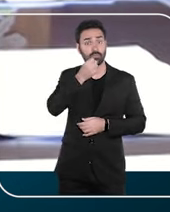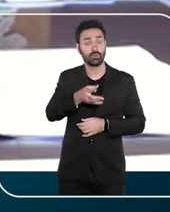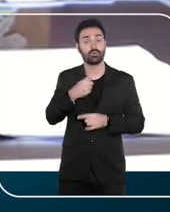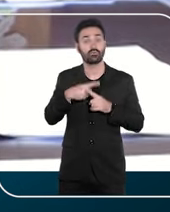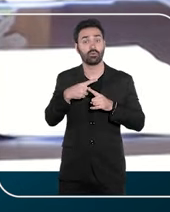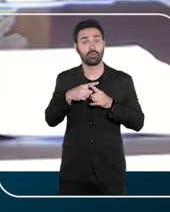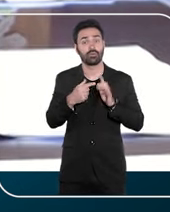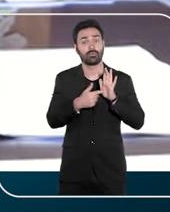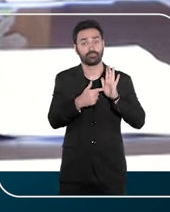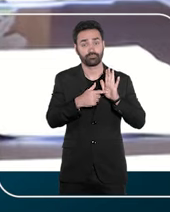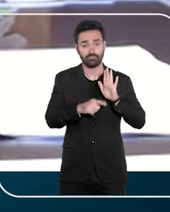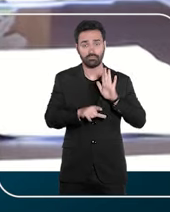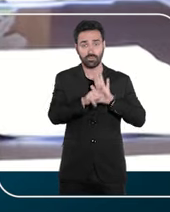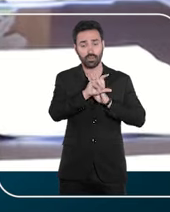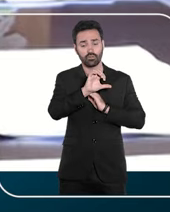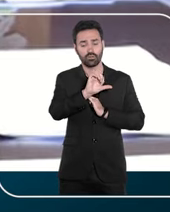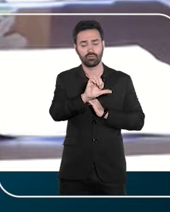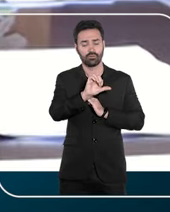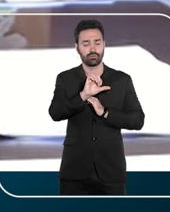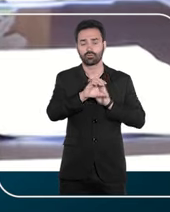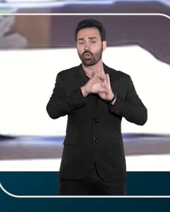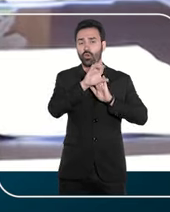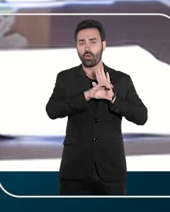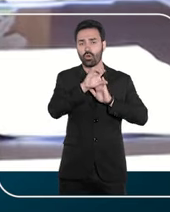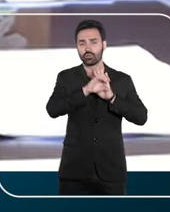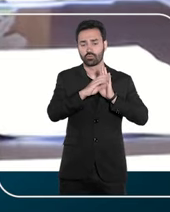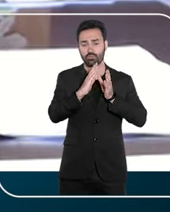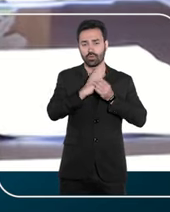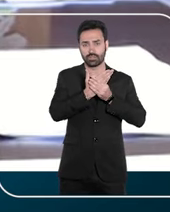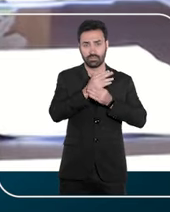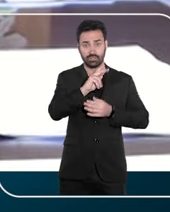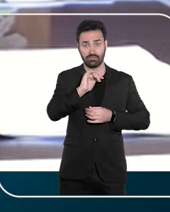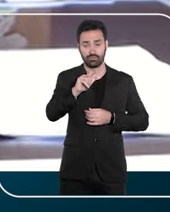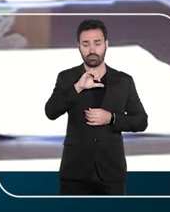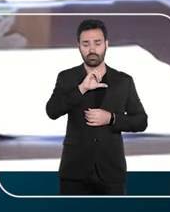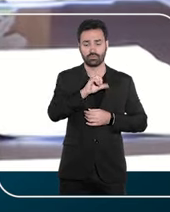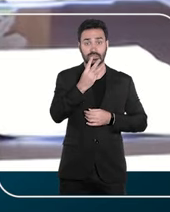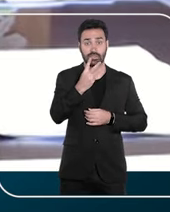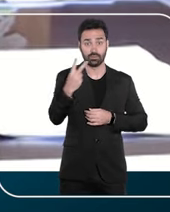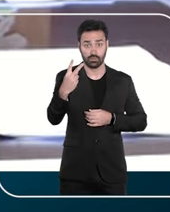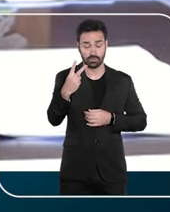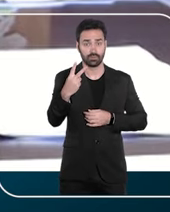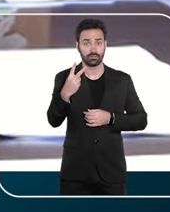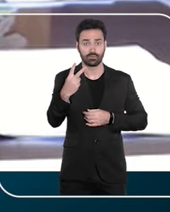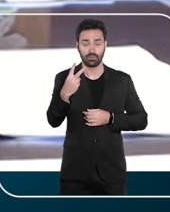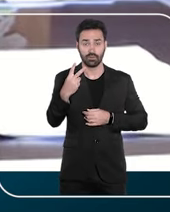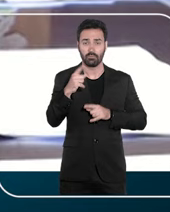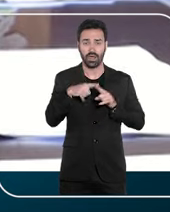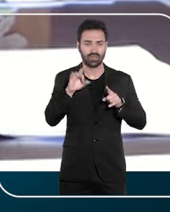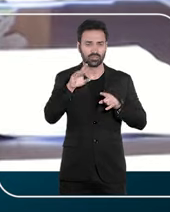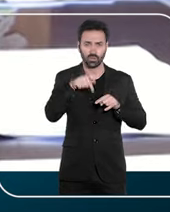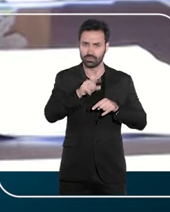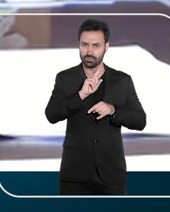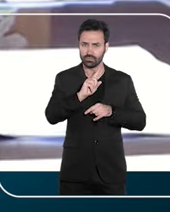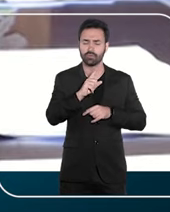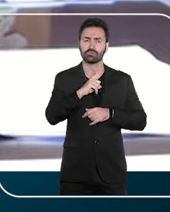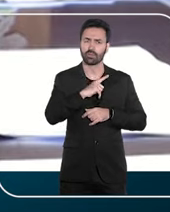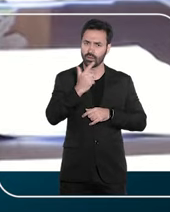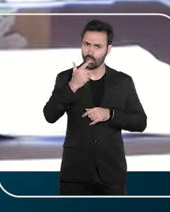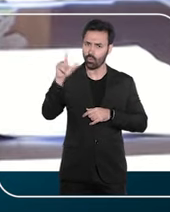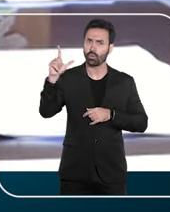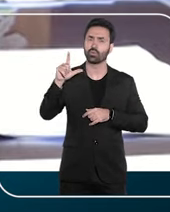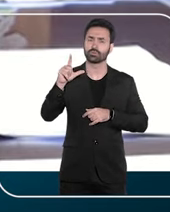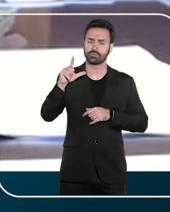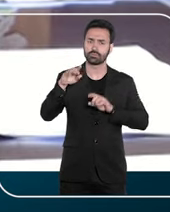932 do Código de Processo Civil. Mas, na verdade, ele não para por aí, não é só o 932. Nós temos uma